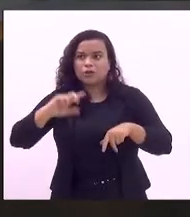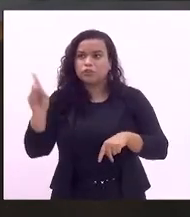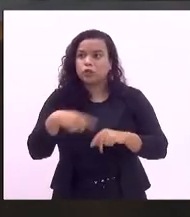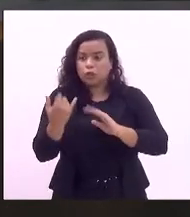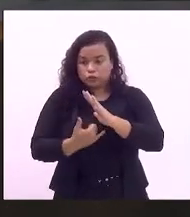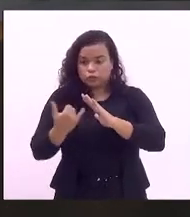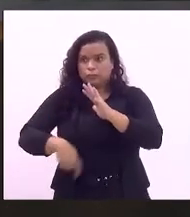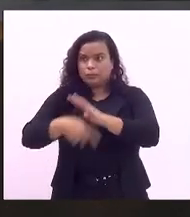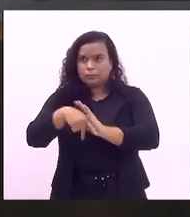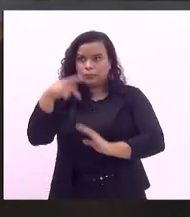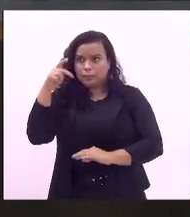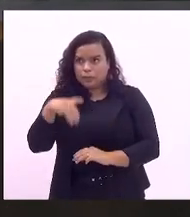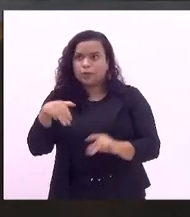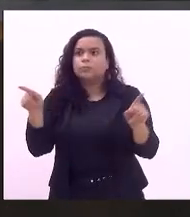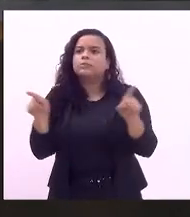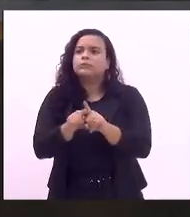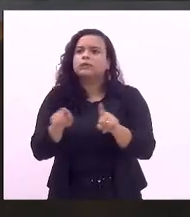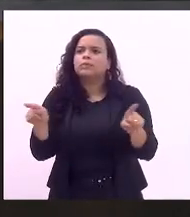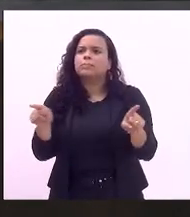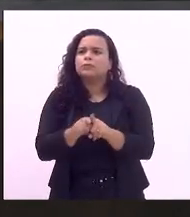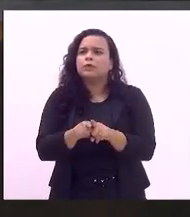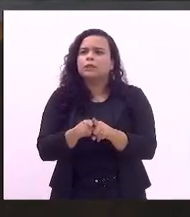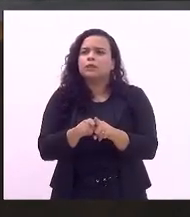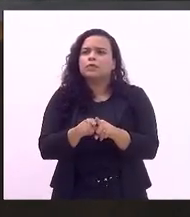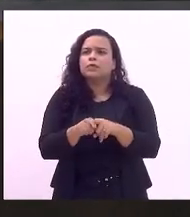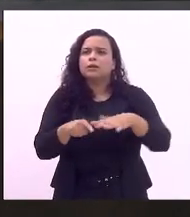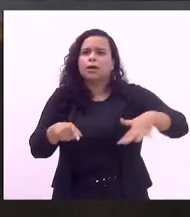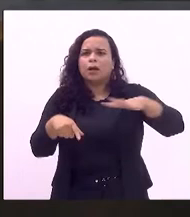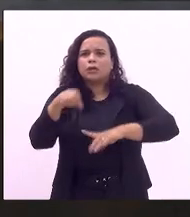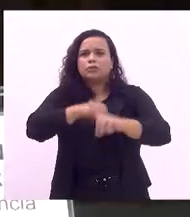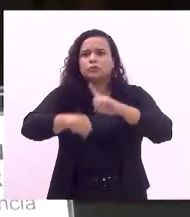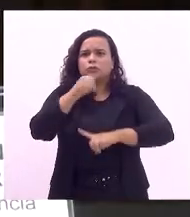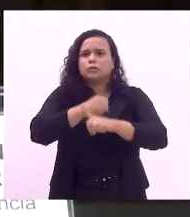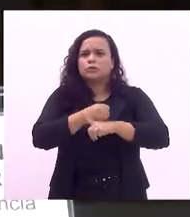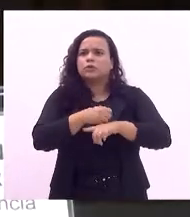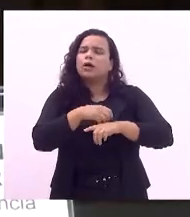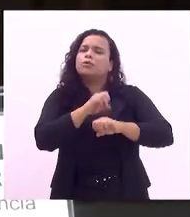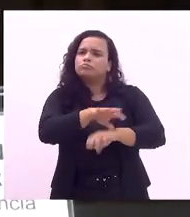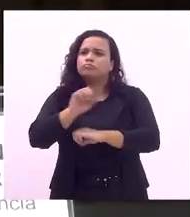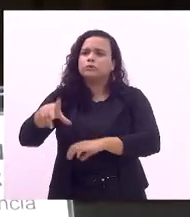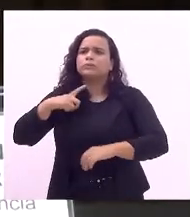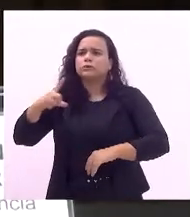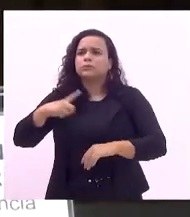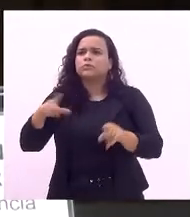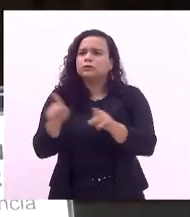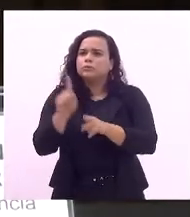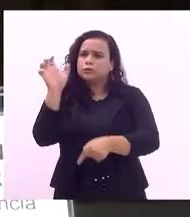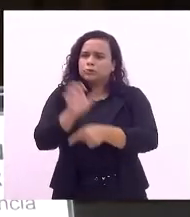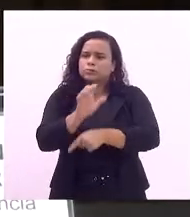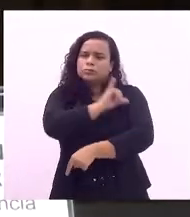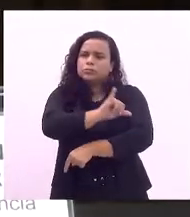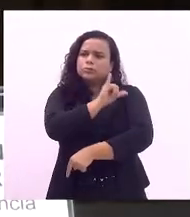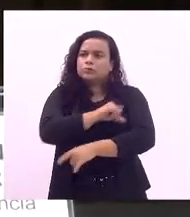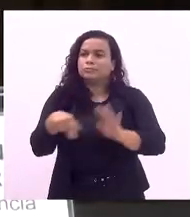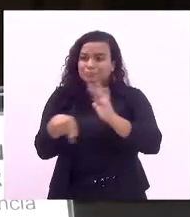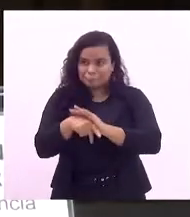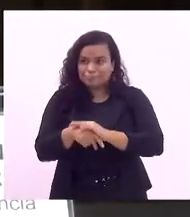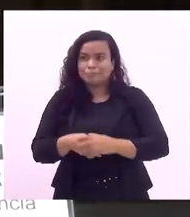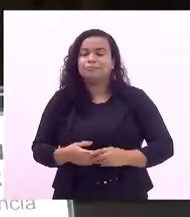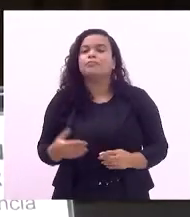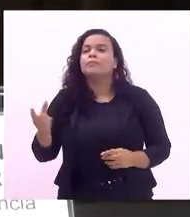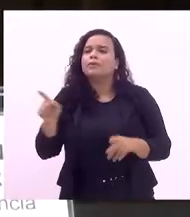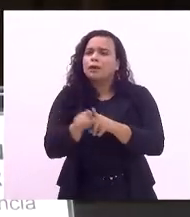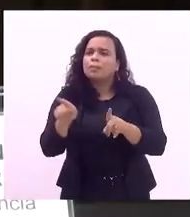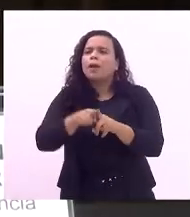instituição quanto do nosso meio social da do nosso estado e já